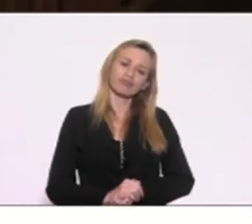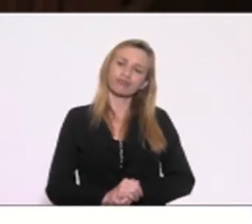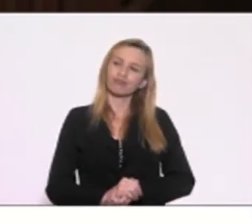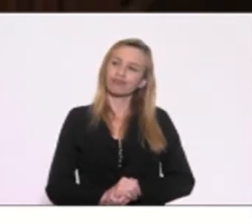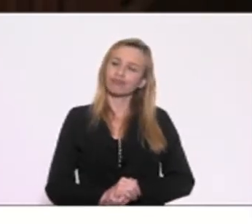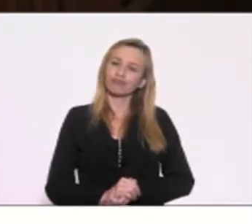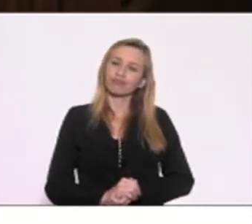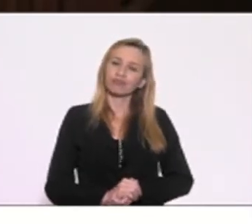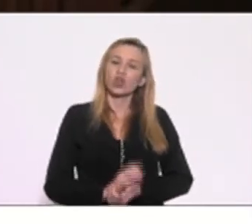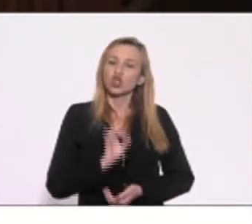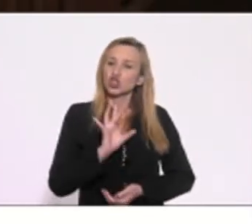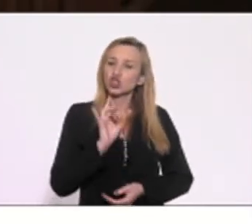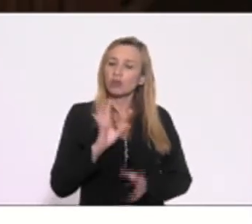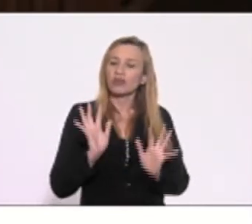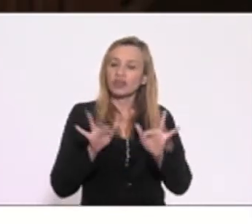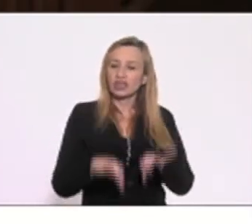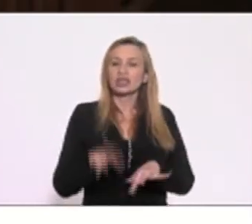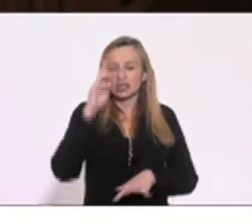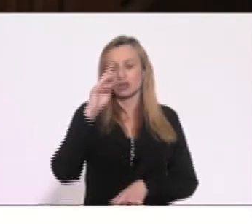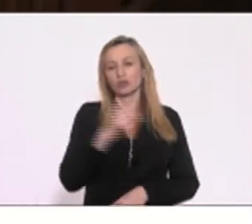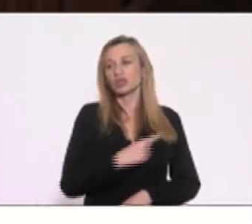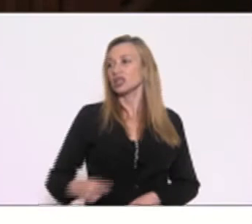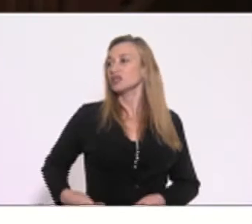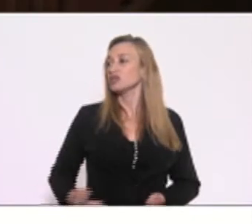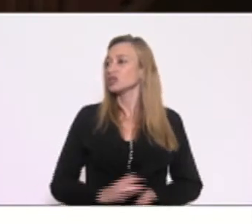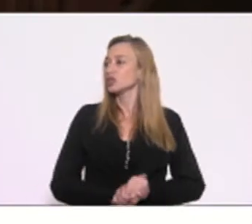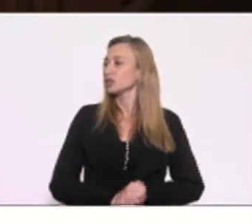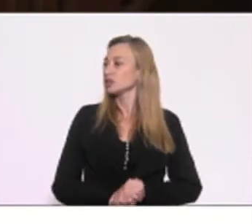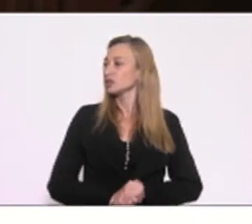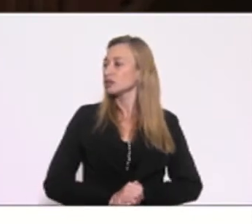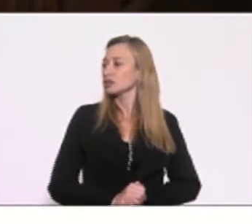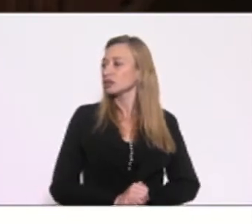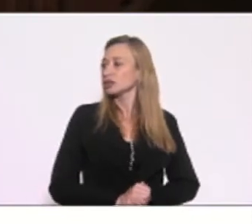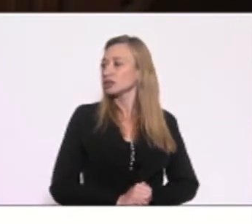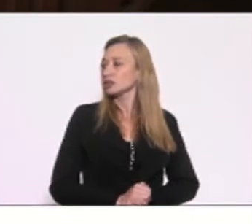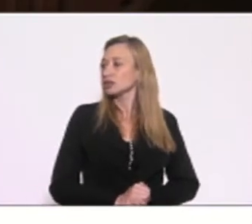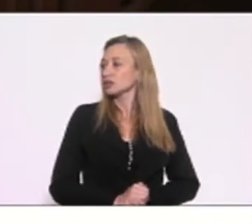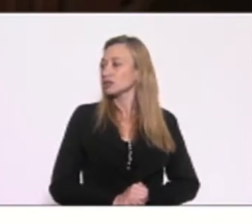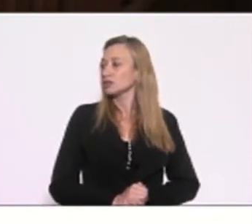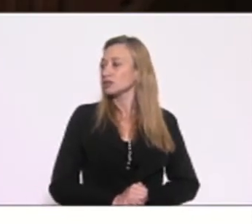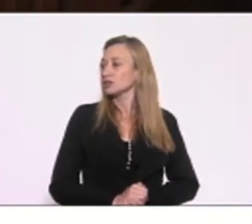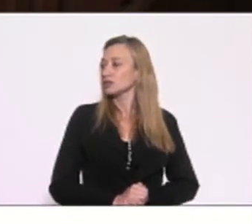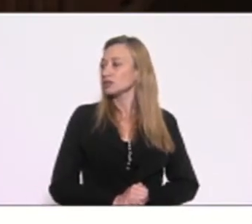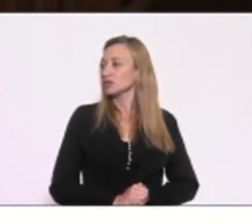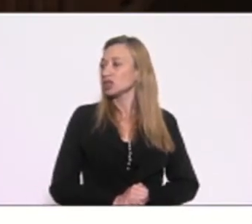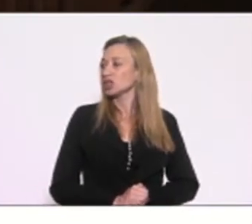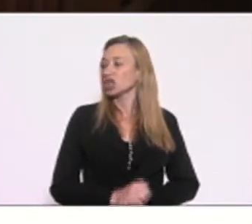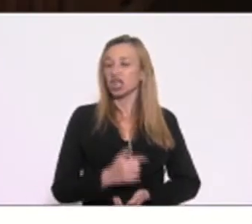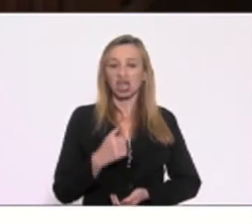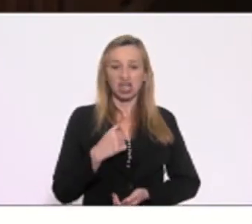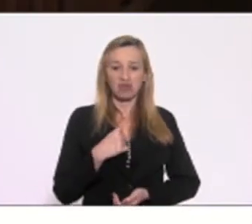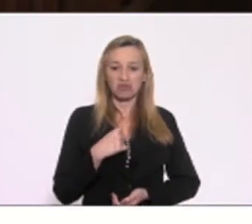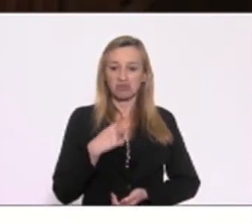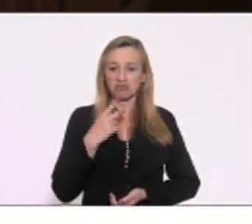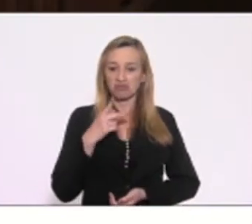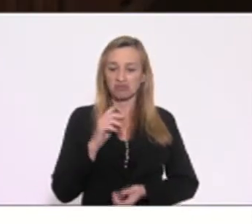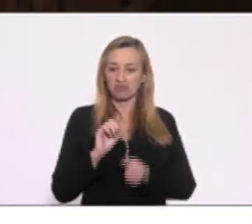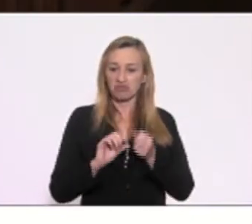E só para concluir, senhor presidente, eu não faço nada